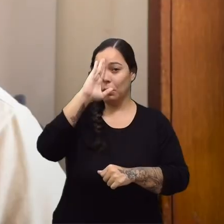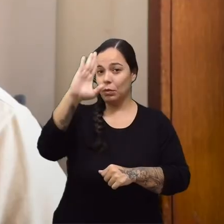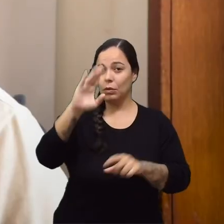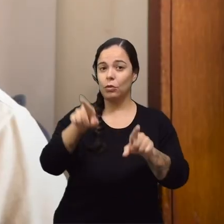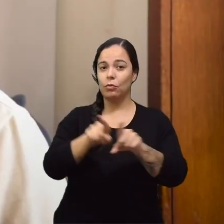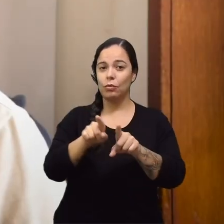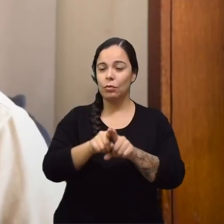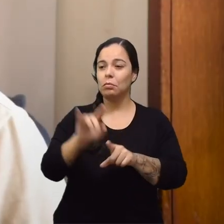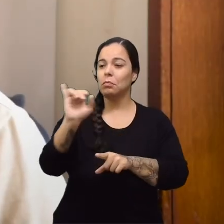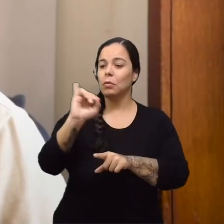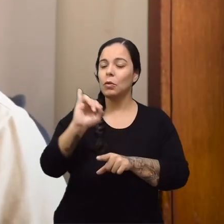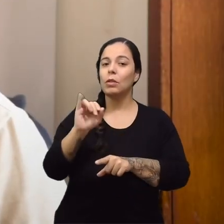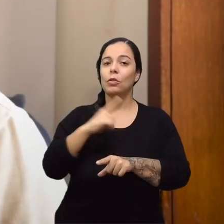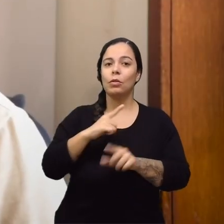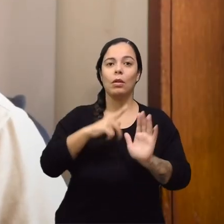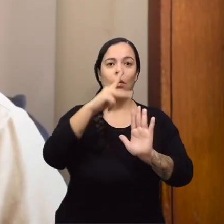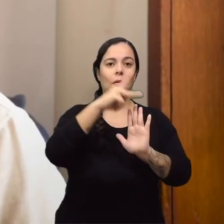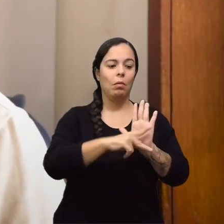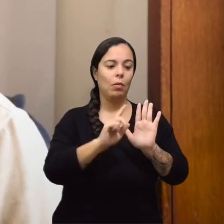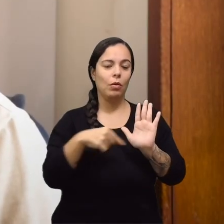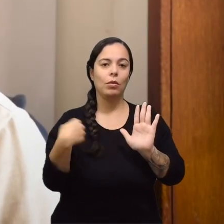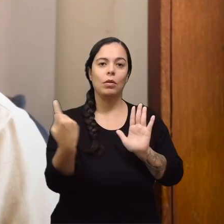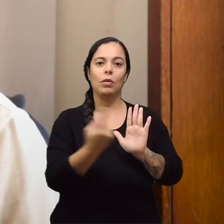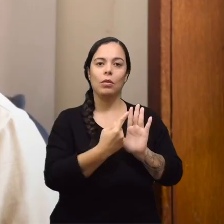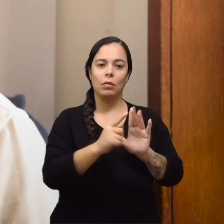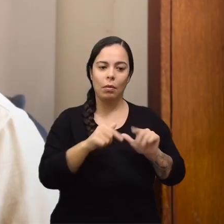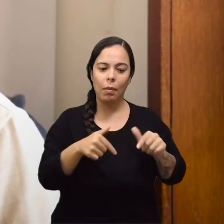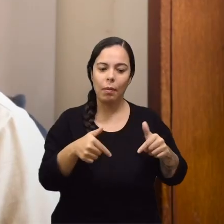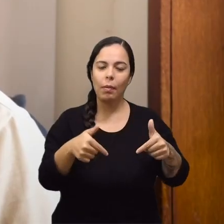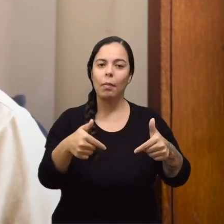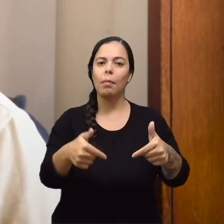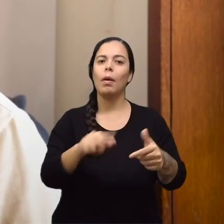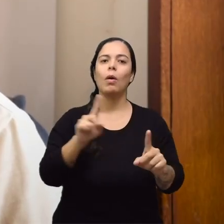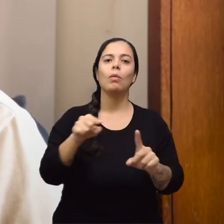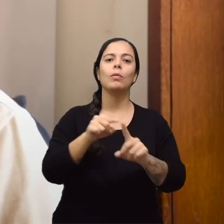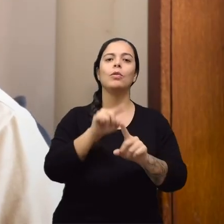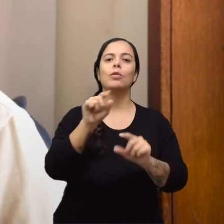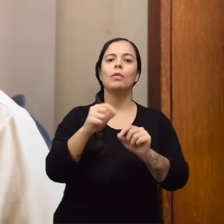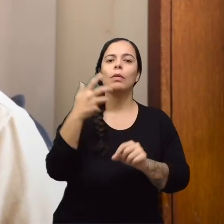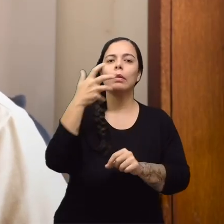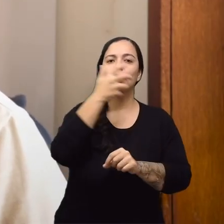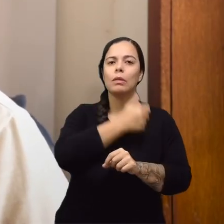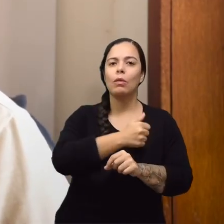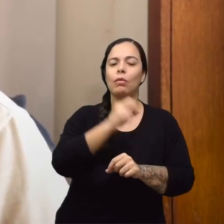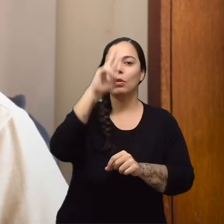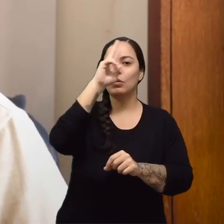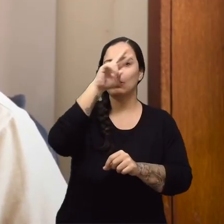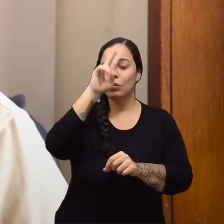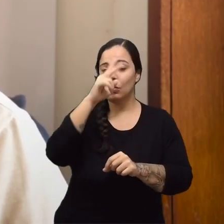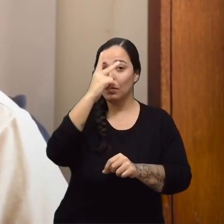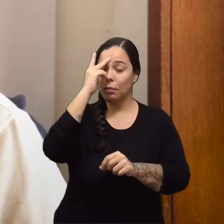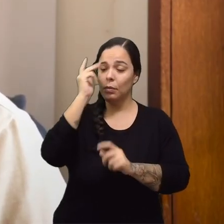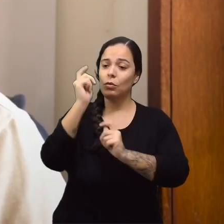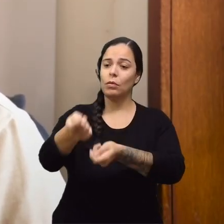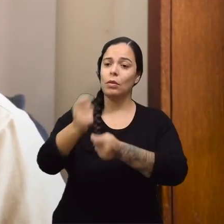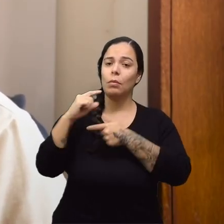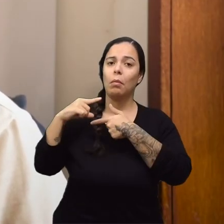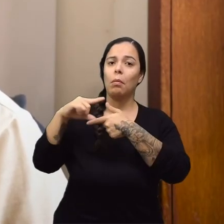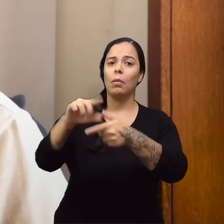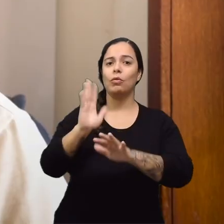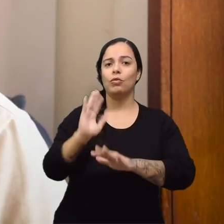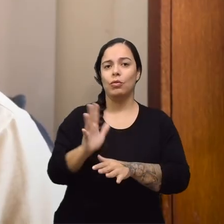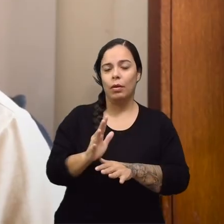É super importante ter um projeto como esse dentro da nossa unidade, para que possa estar resgatando justamente a história desses